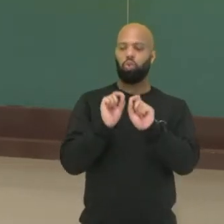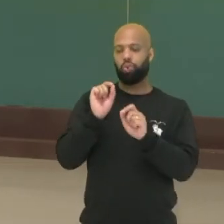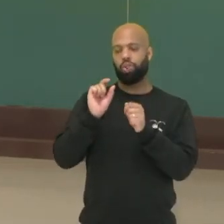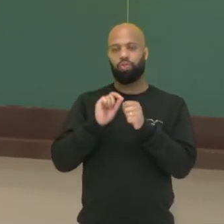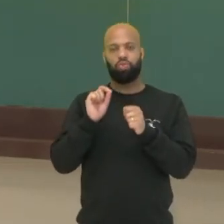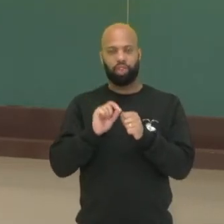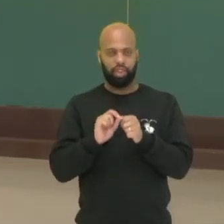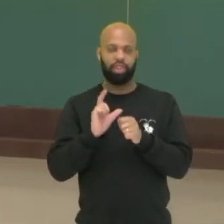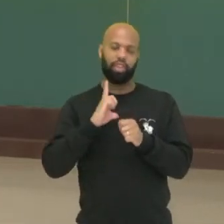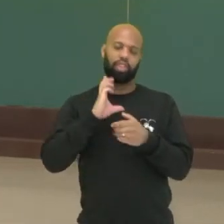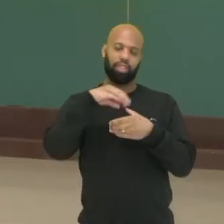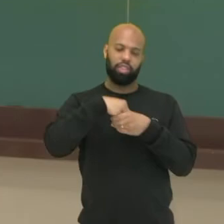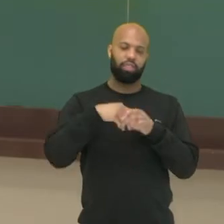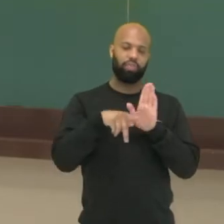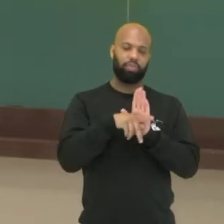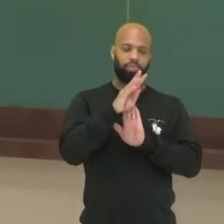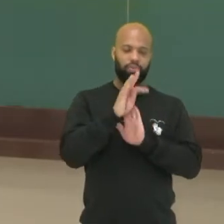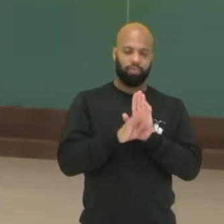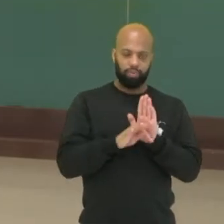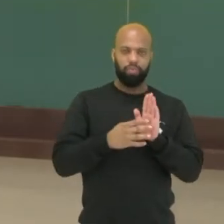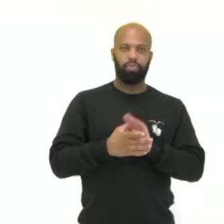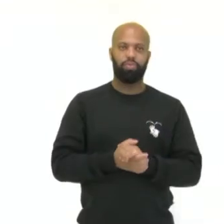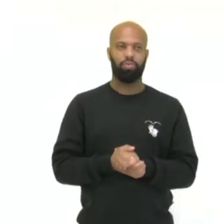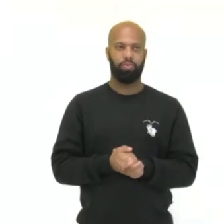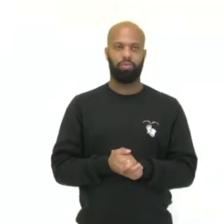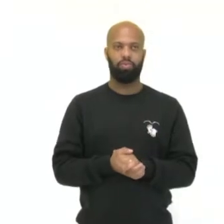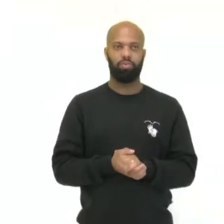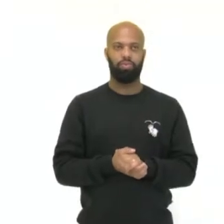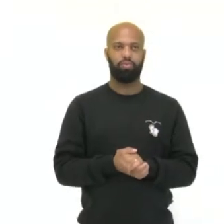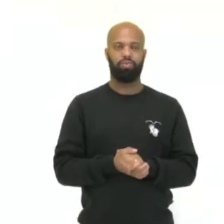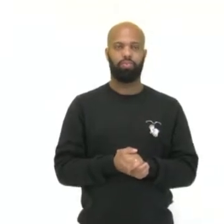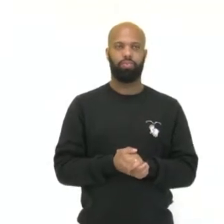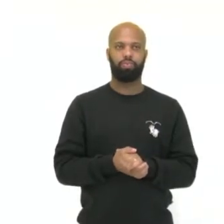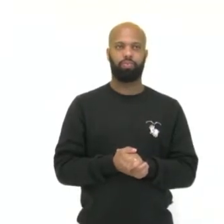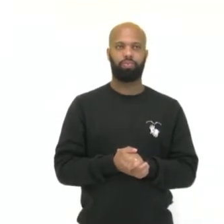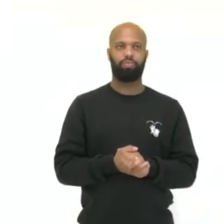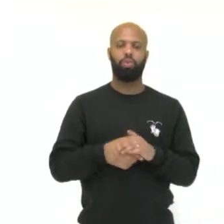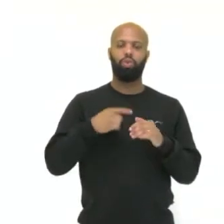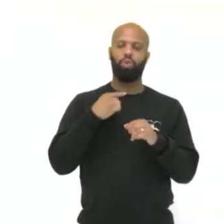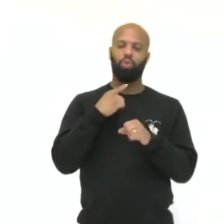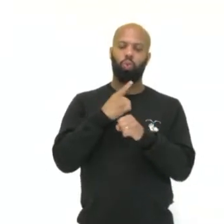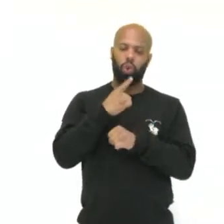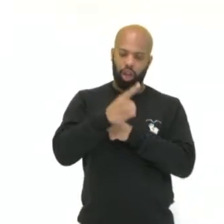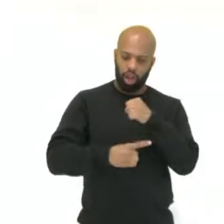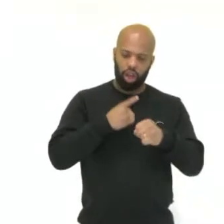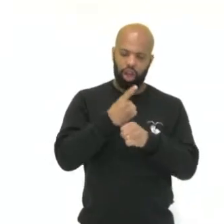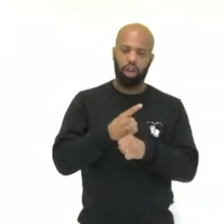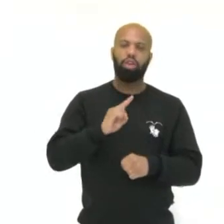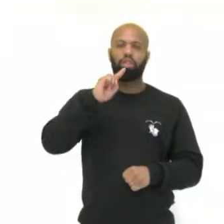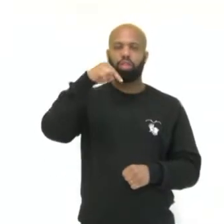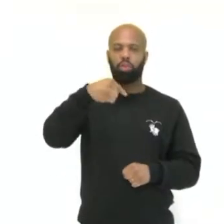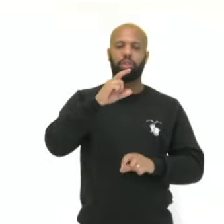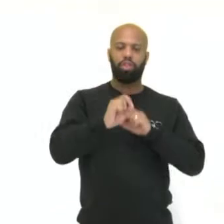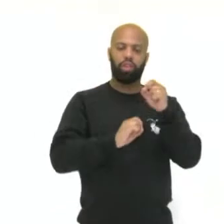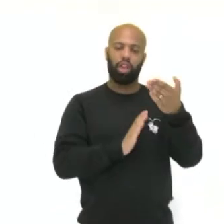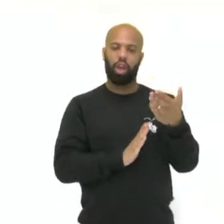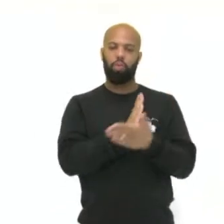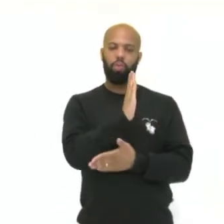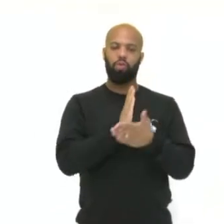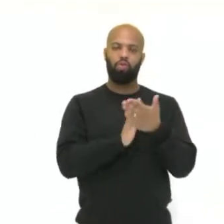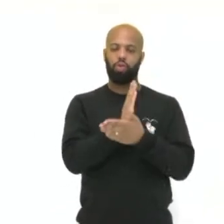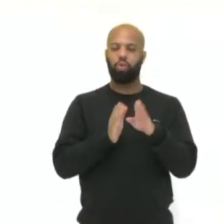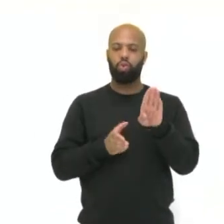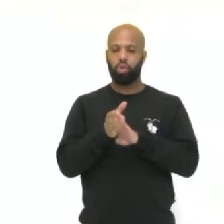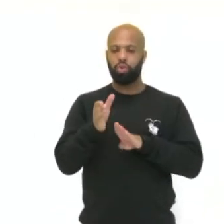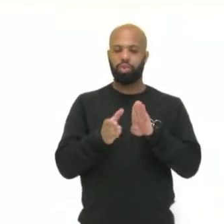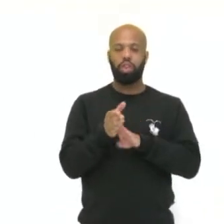no texto. Acompanhe comigo na leitura. Mais de um ano após a regulamentação do Conselho Nacional de Direitos da Infância